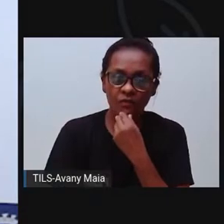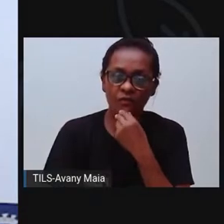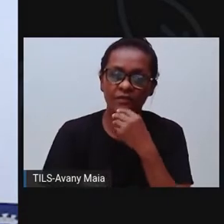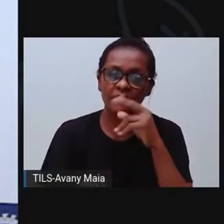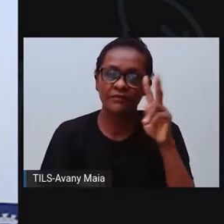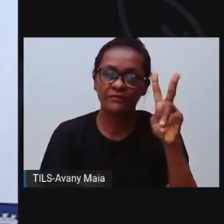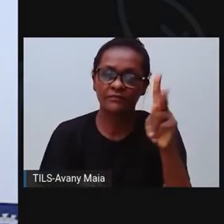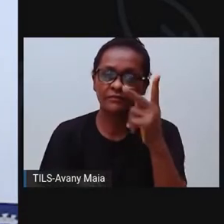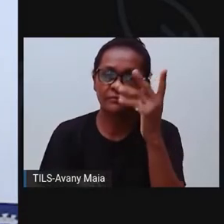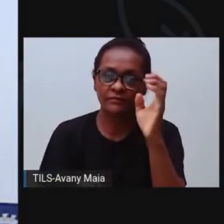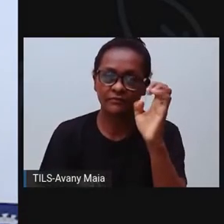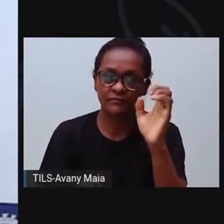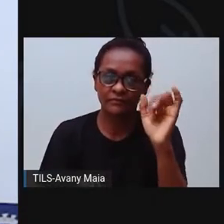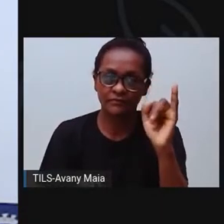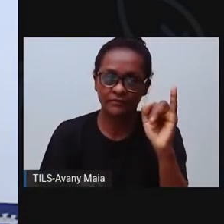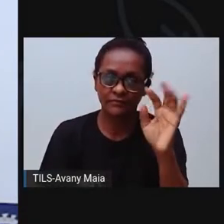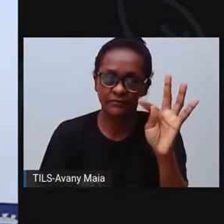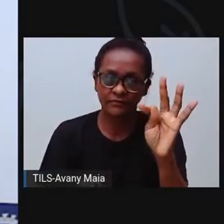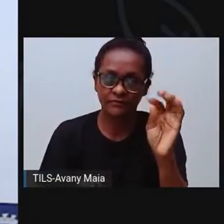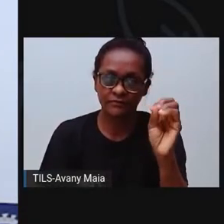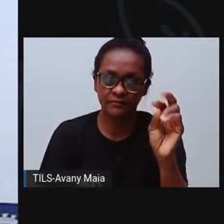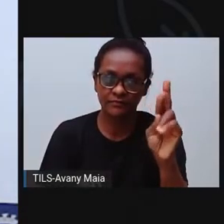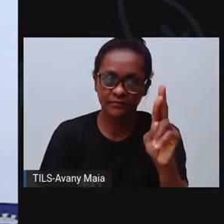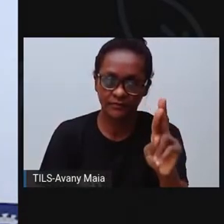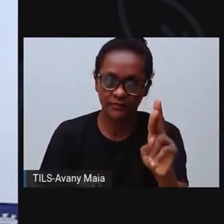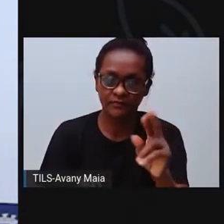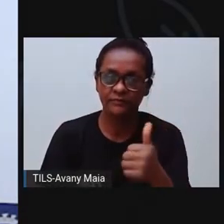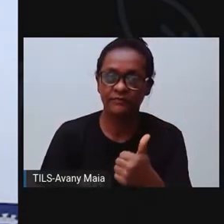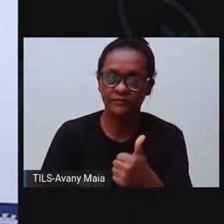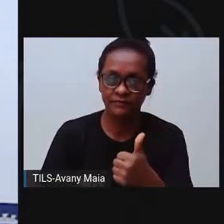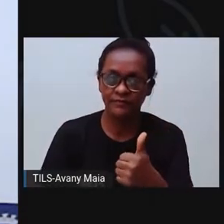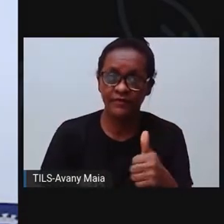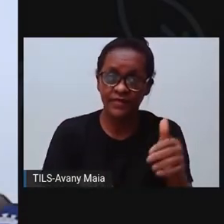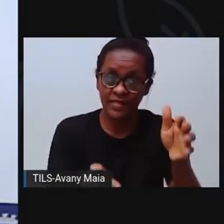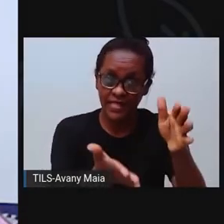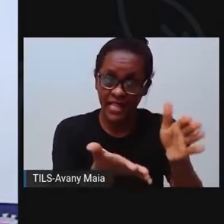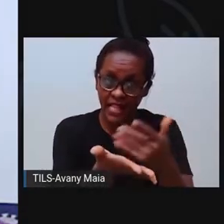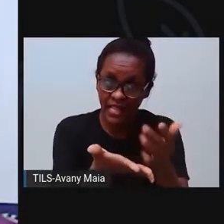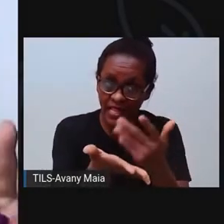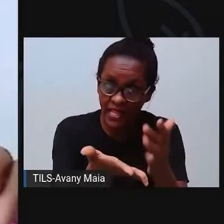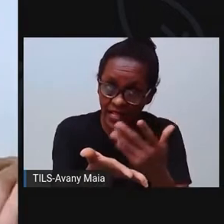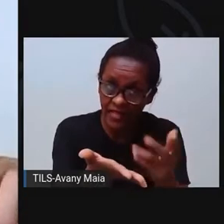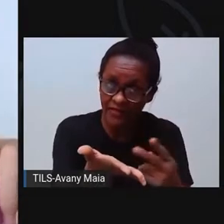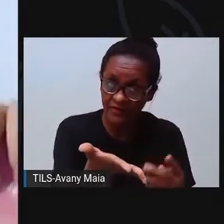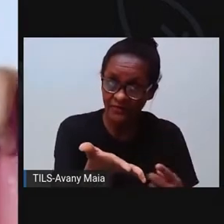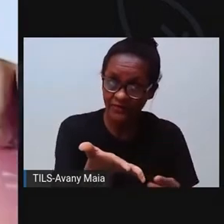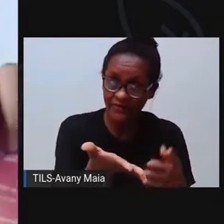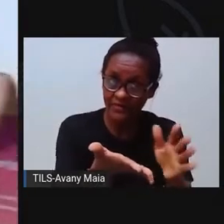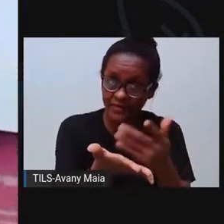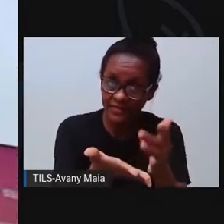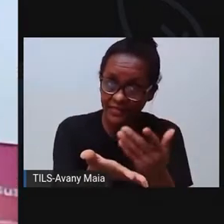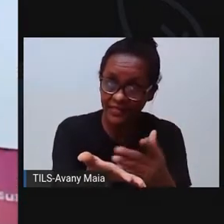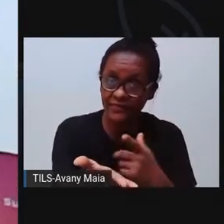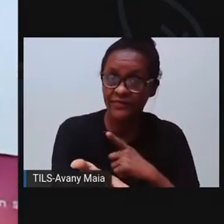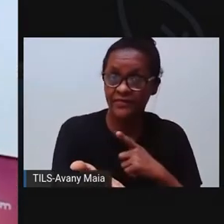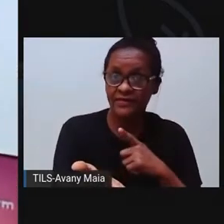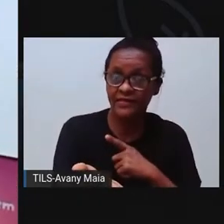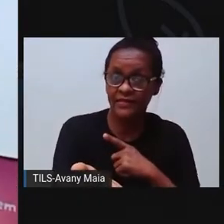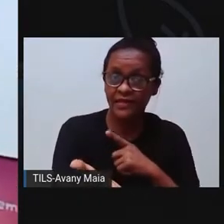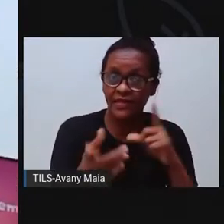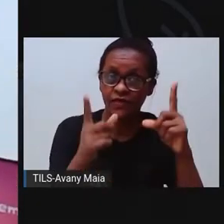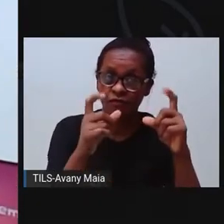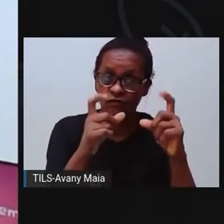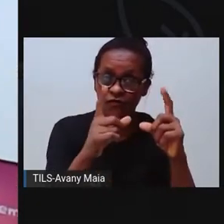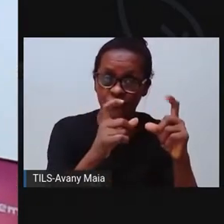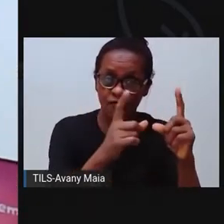aqui. Porque em alguns livros, né, vocês sabem que aparece a foto dos autores, ó. Ó ela aqui,